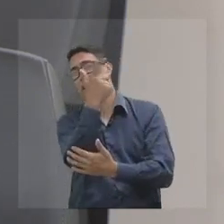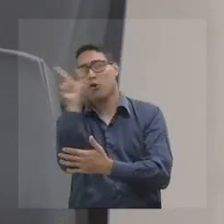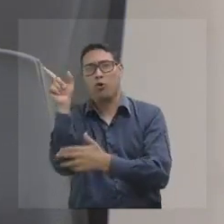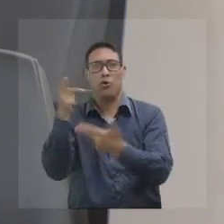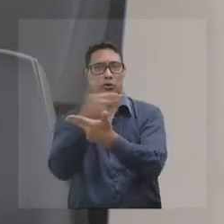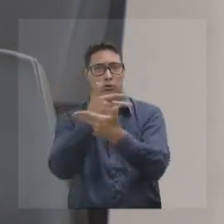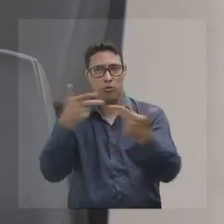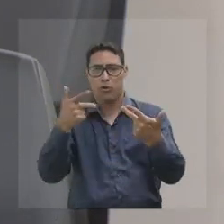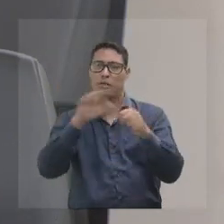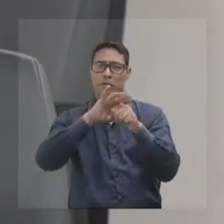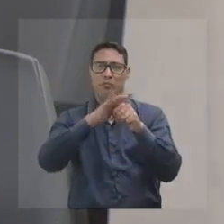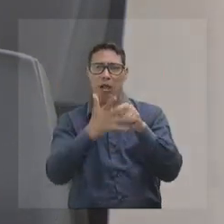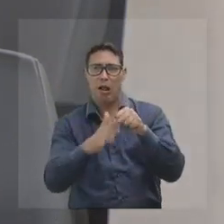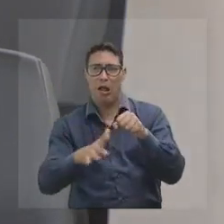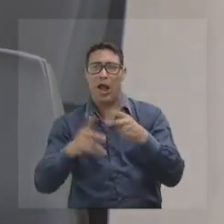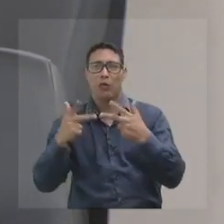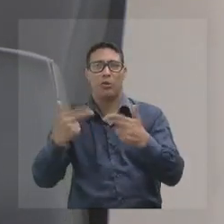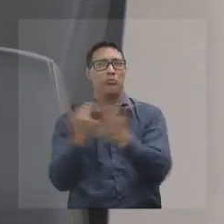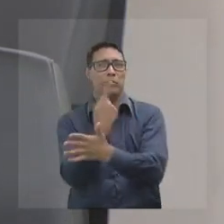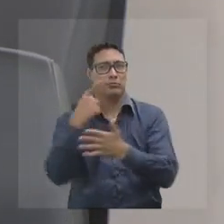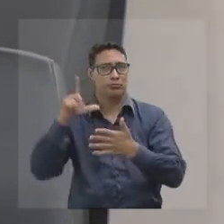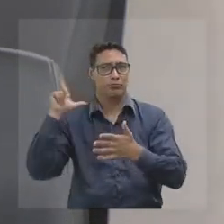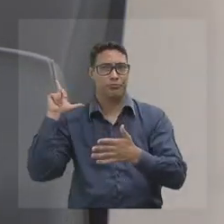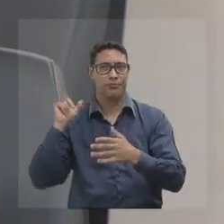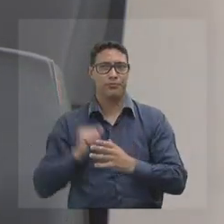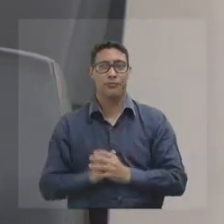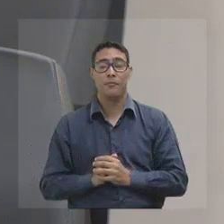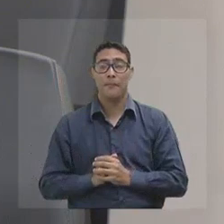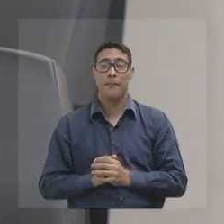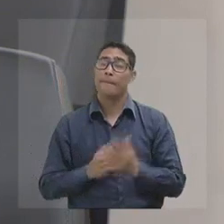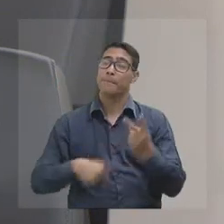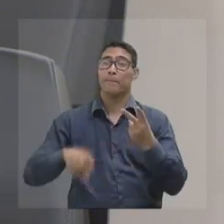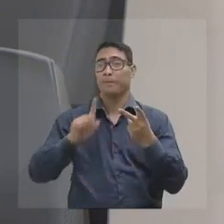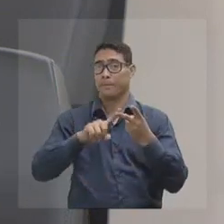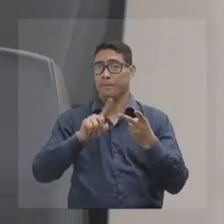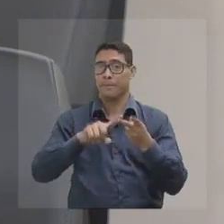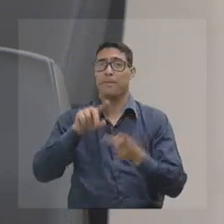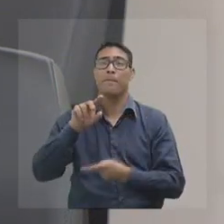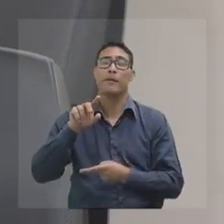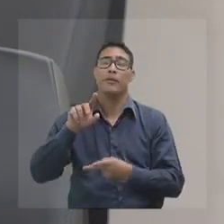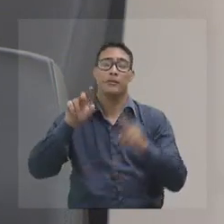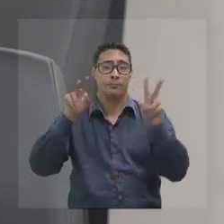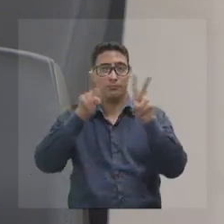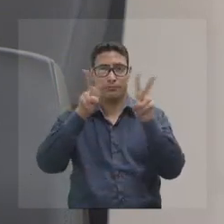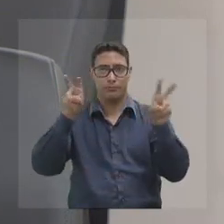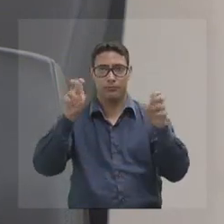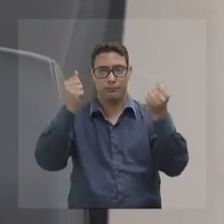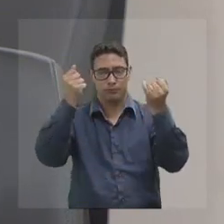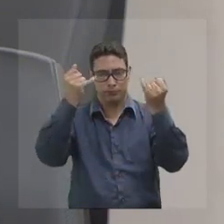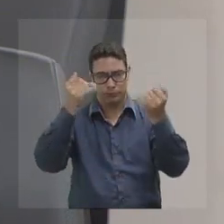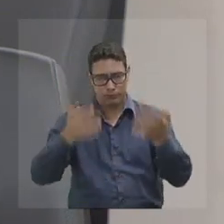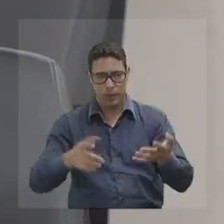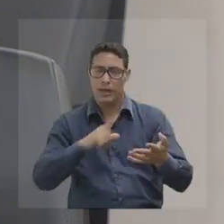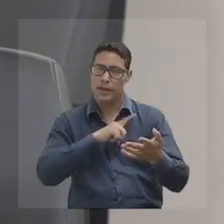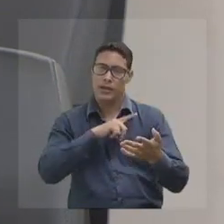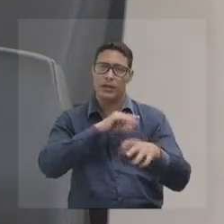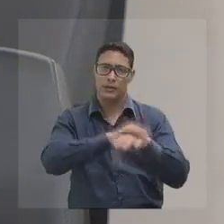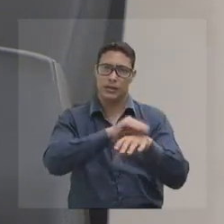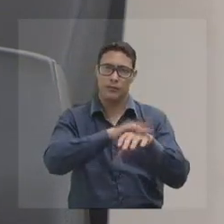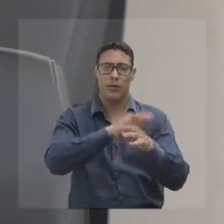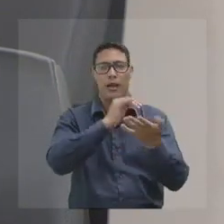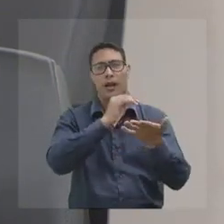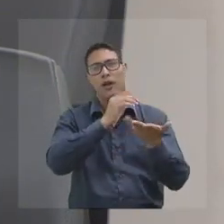desastres que você mencionou bem em relação ao segundo tema você menciona um auto de infração que foi